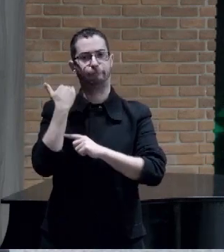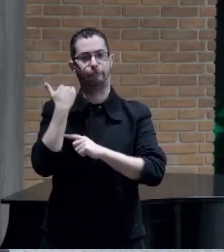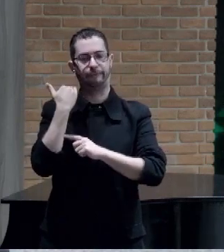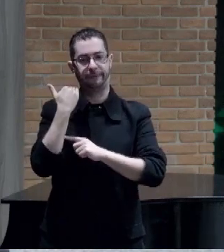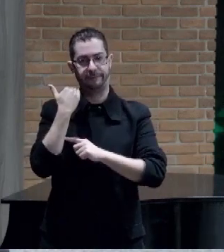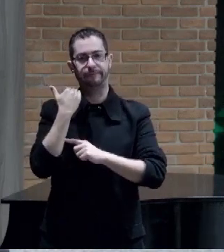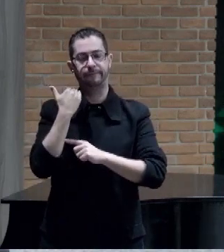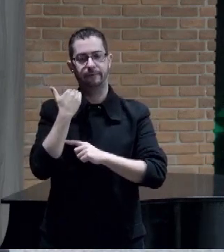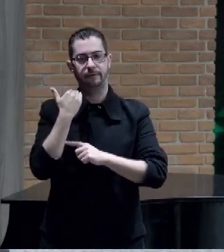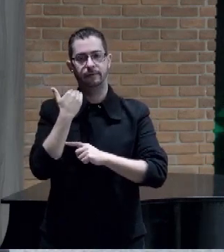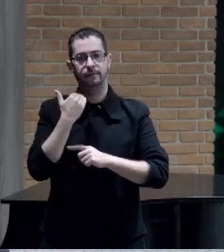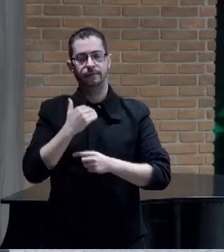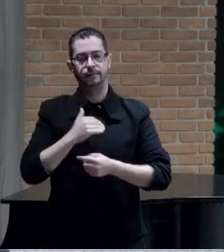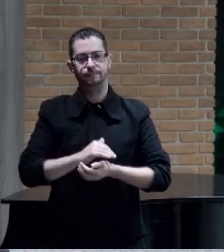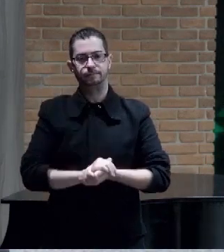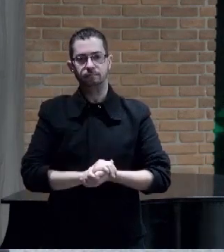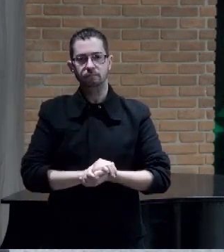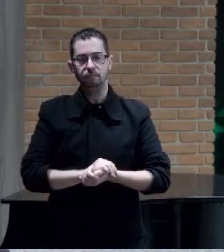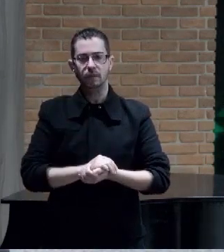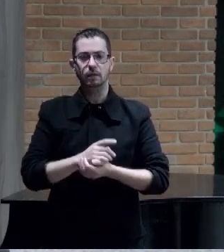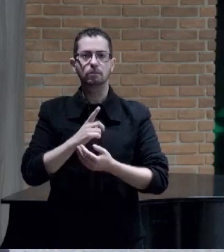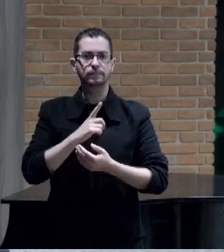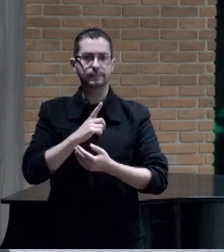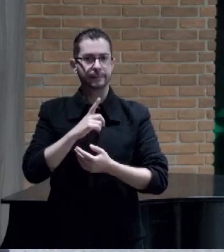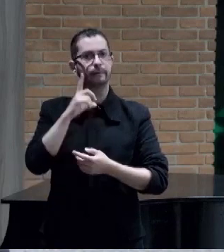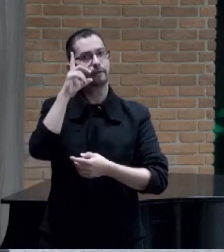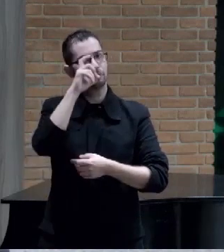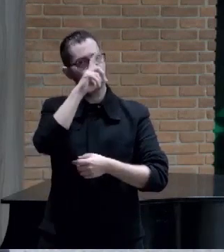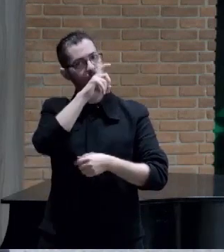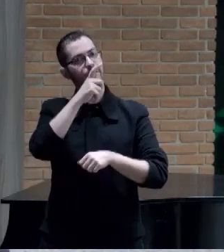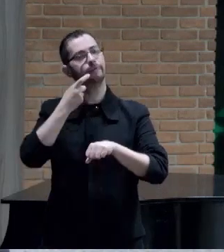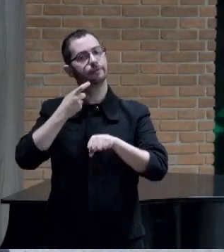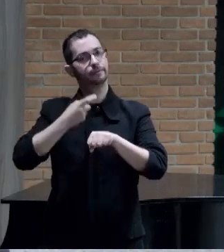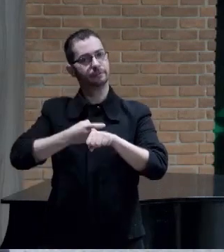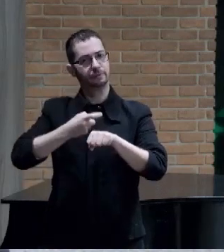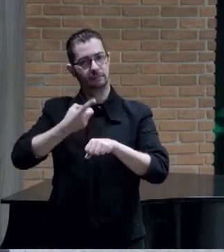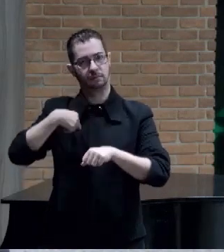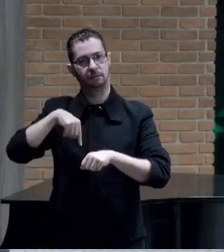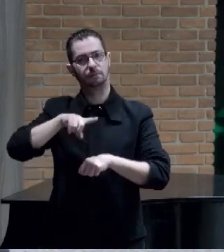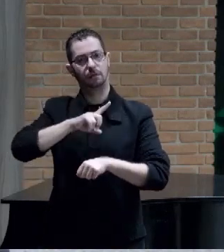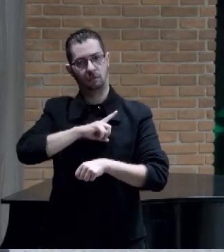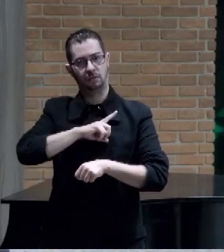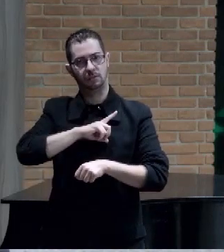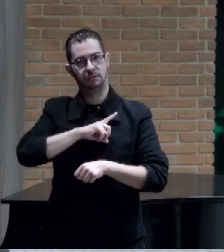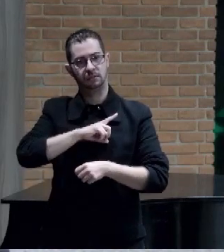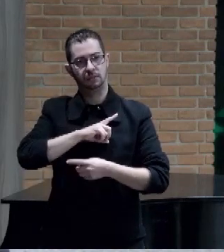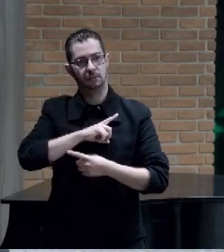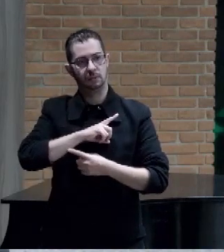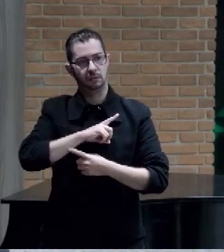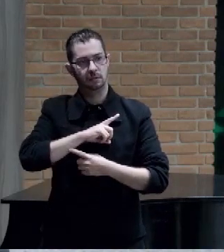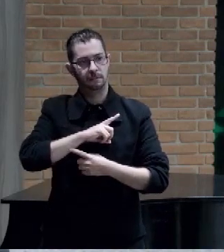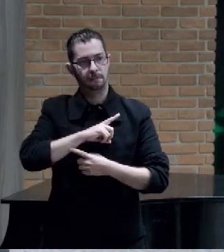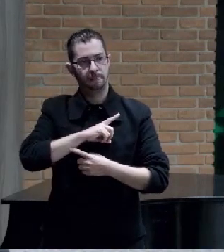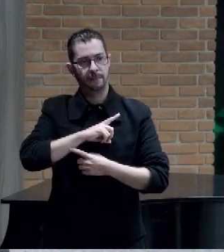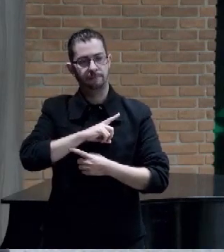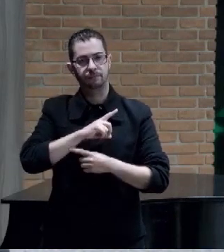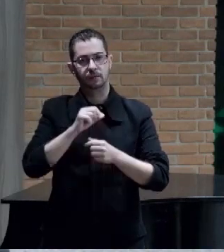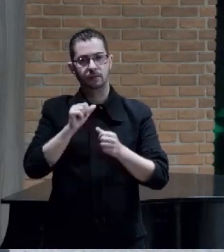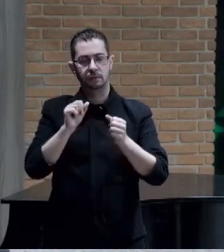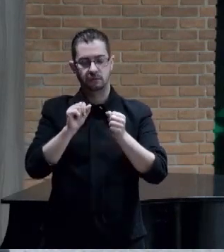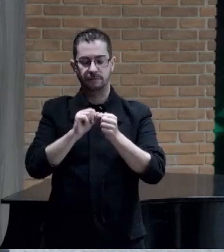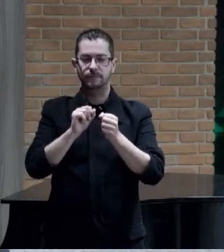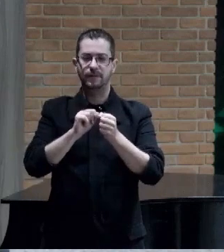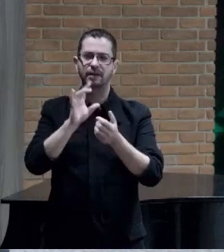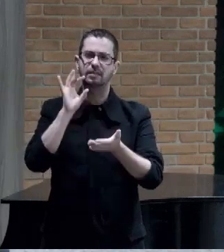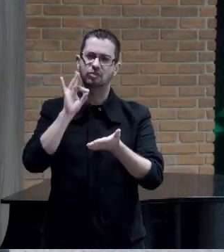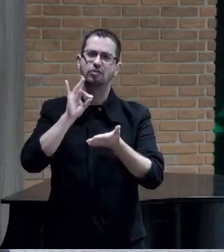Então, essa é uma realidade dura para todos nós. E isso vai trazendo